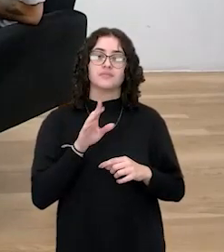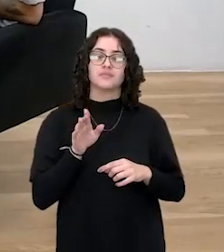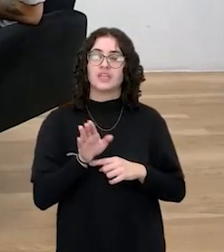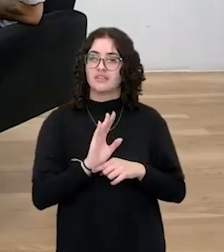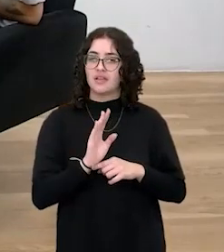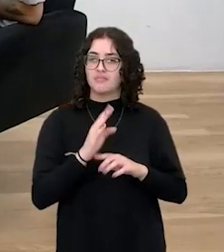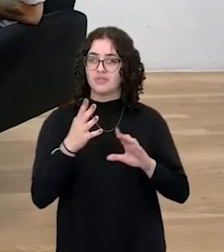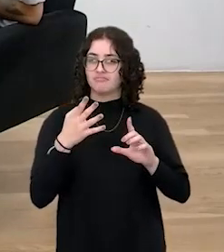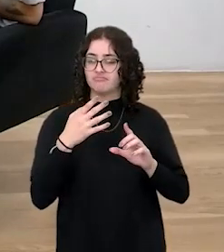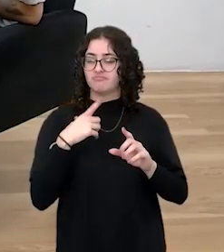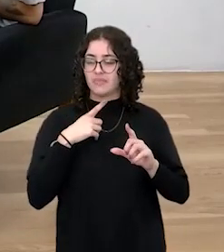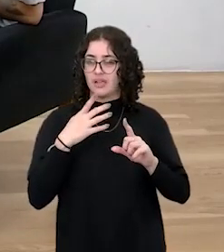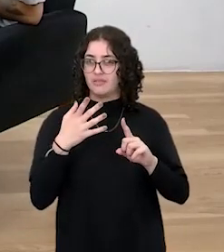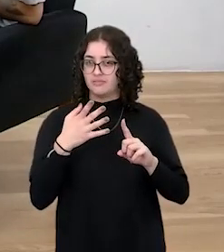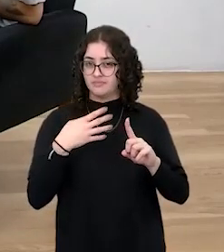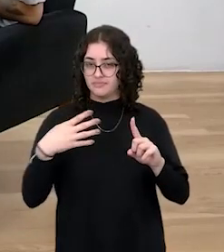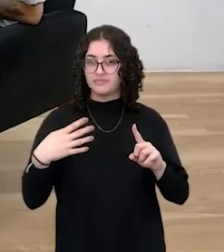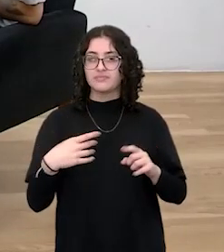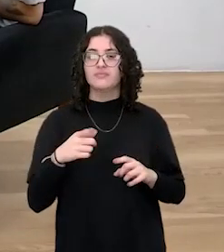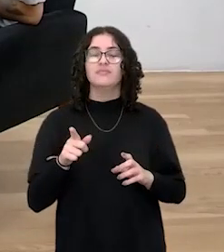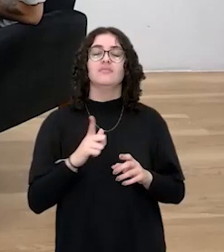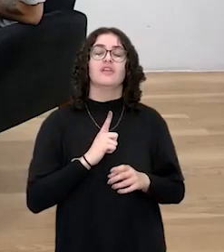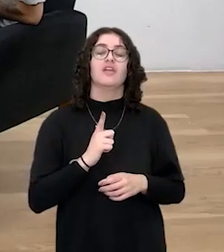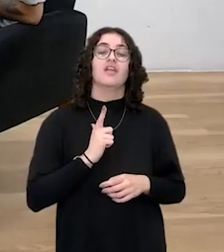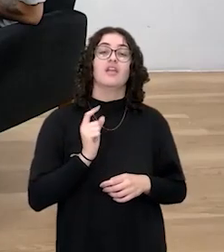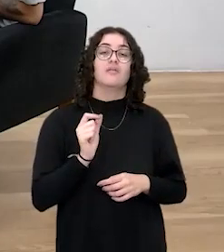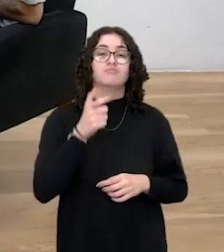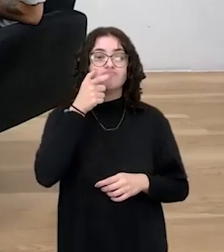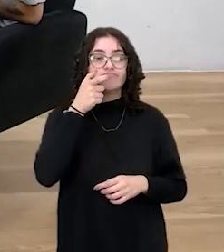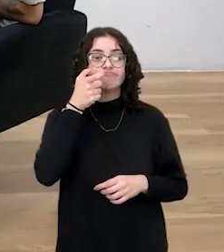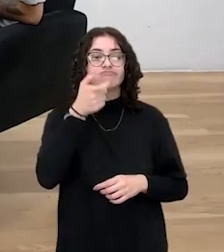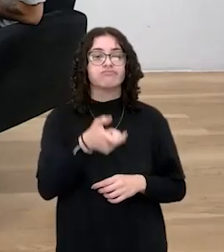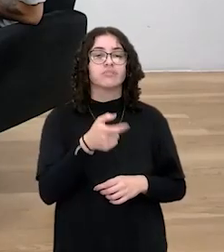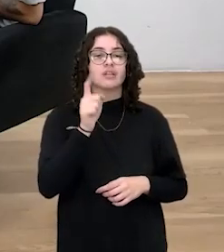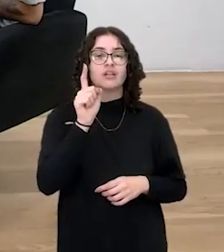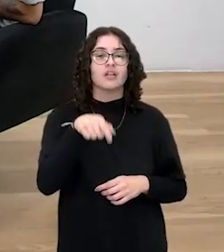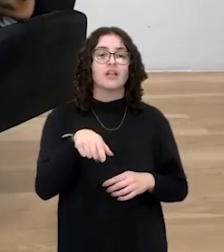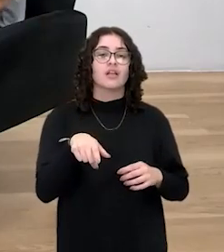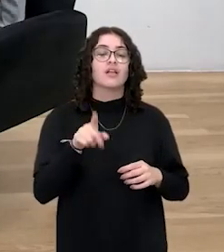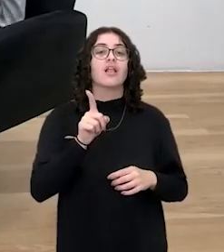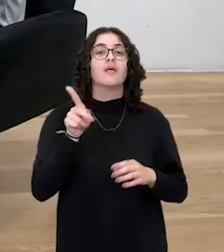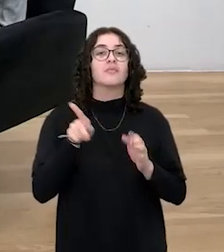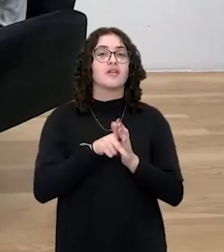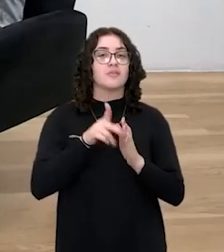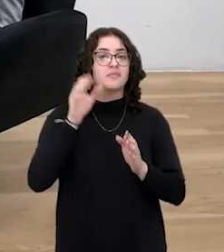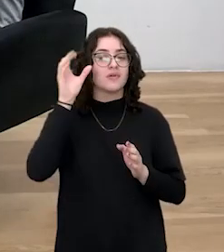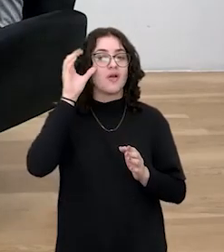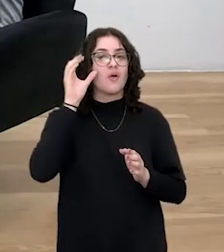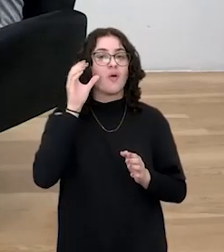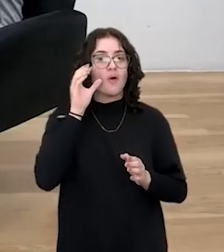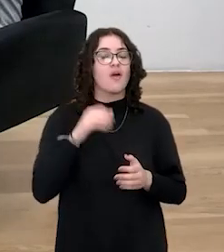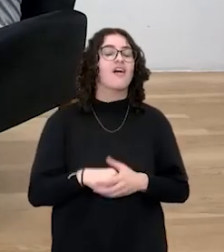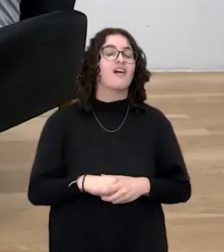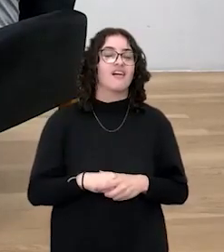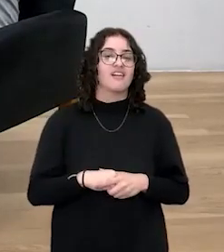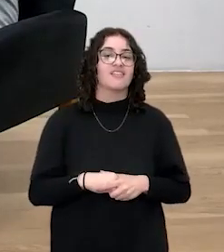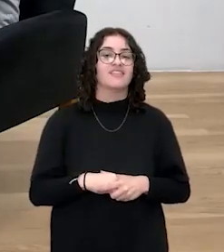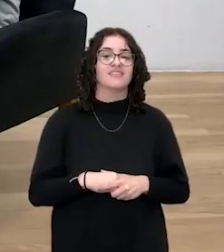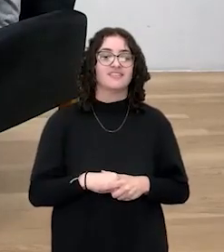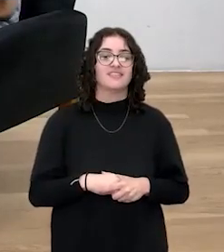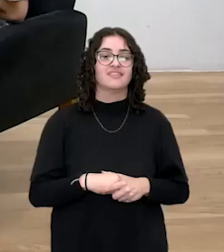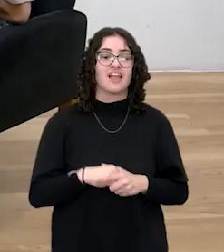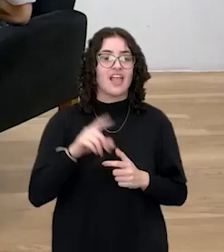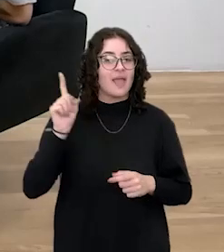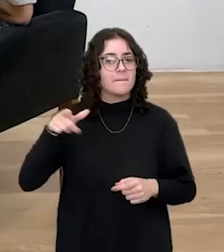streaming mais assistida, em termos de audiência, tudo, é uma série sul-coreana. Então, é o soft power. Ganhou